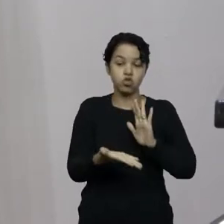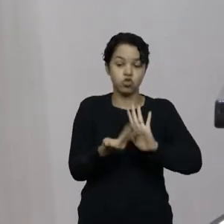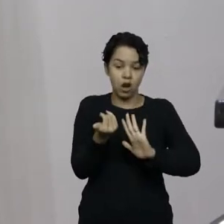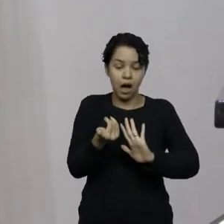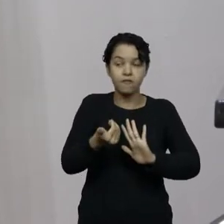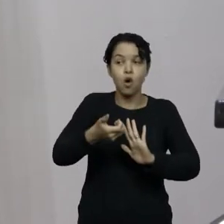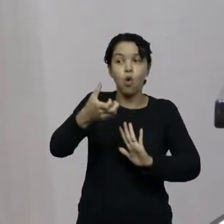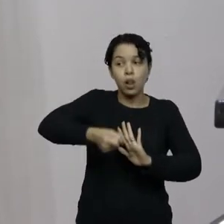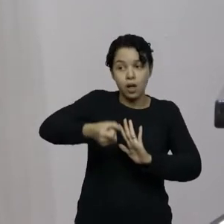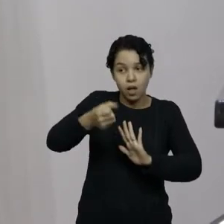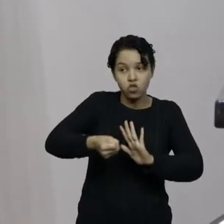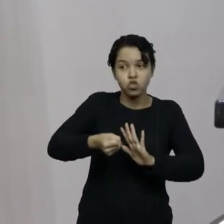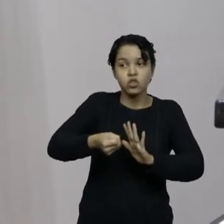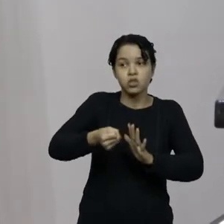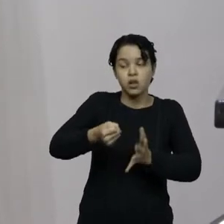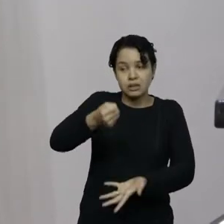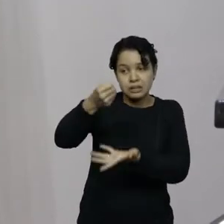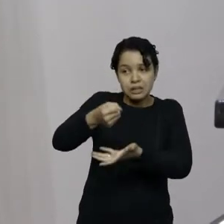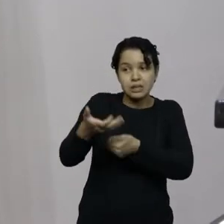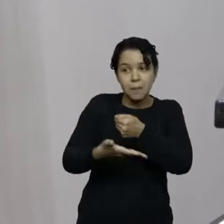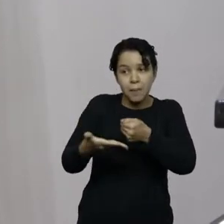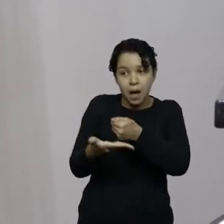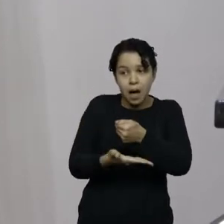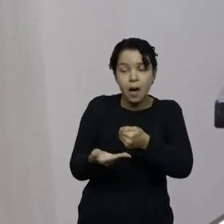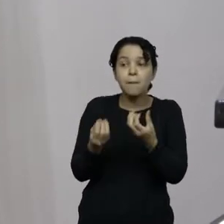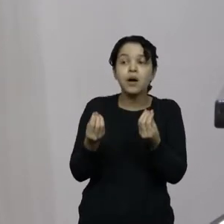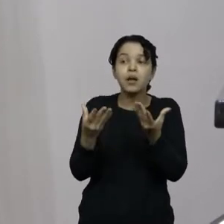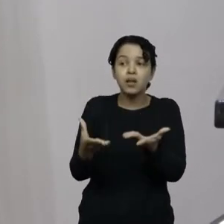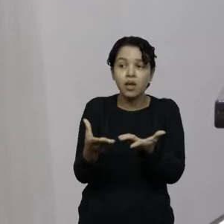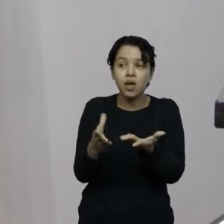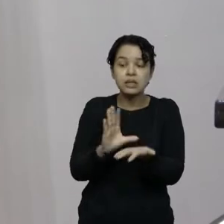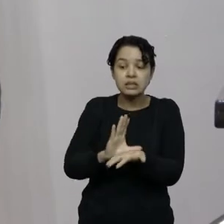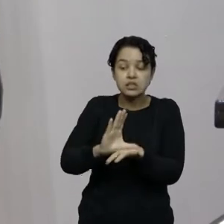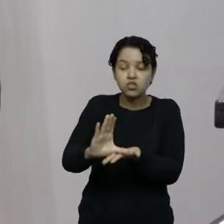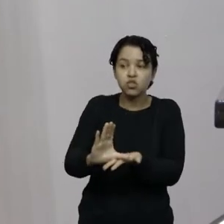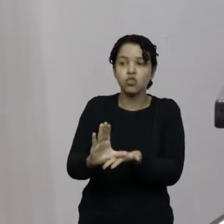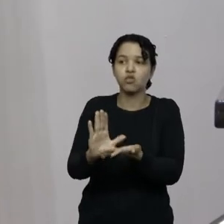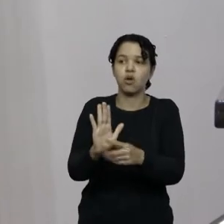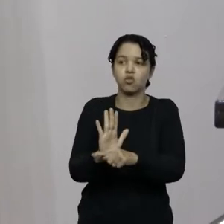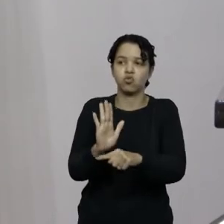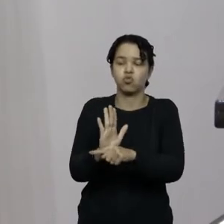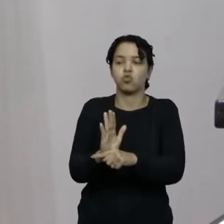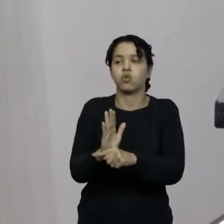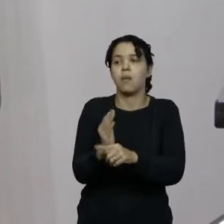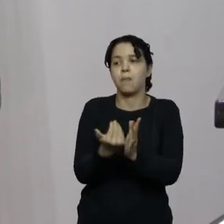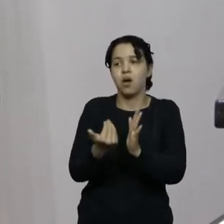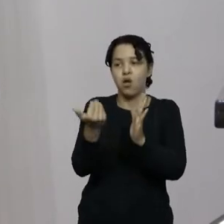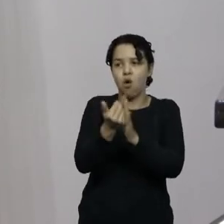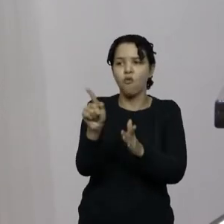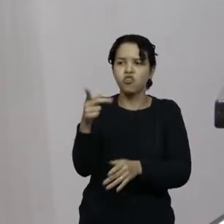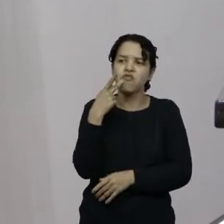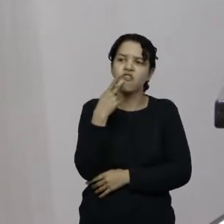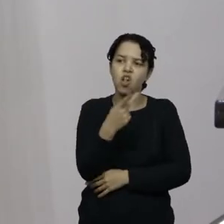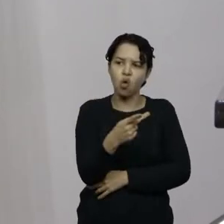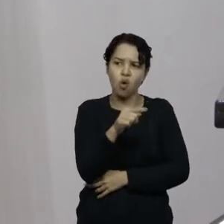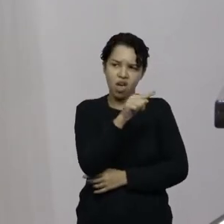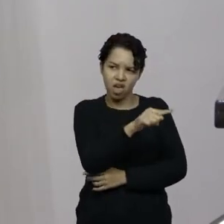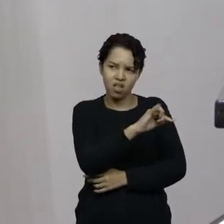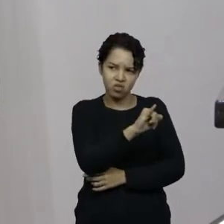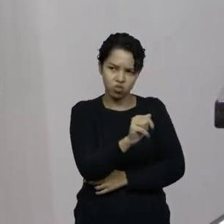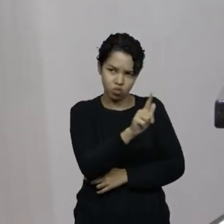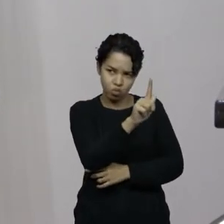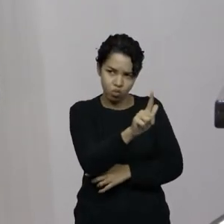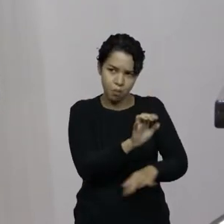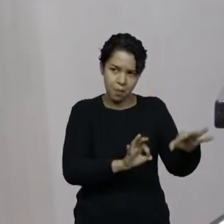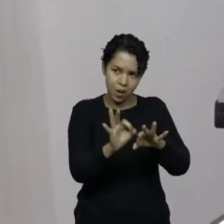para dar um incentivo fiscal ainda maior senhor está dizendo que o deputado Júlio fez uma Emenda para prejudicar o